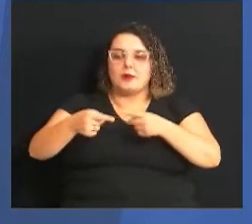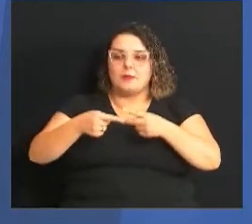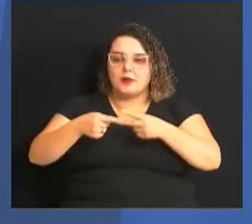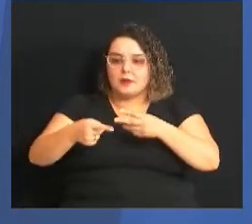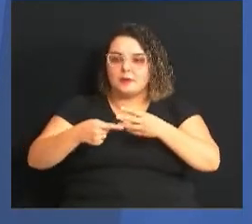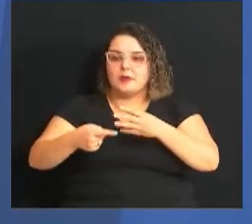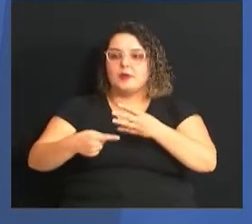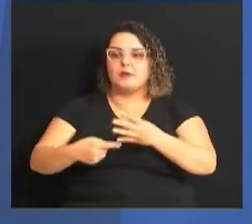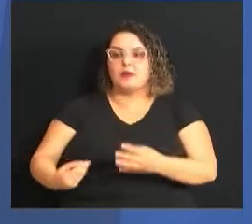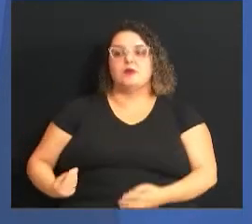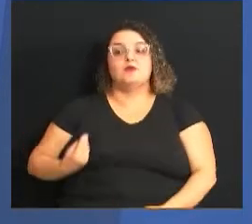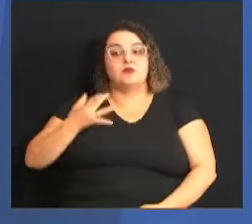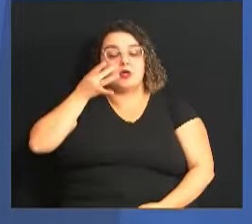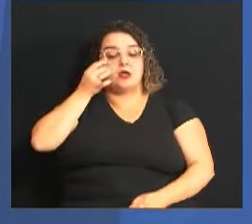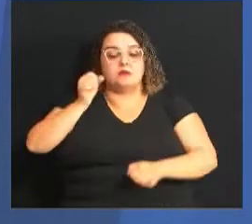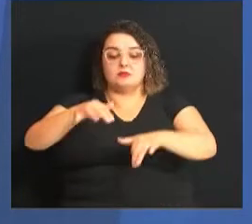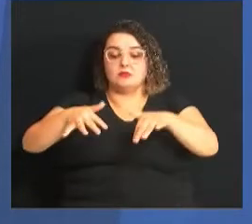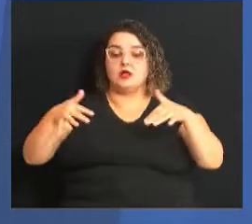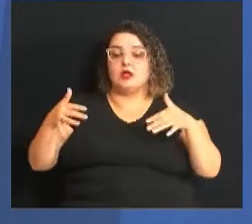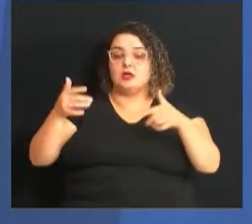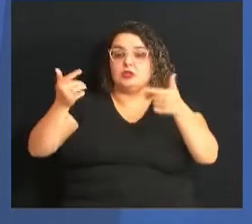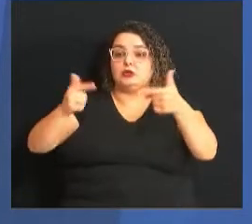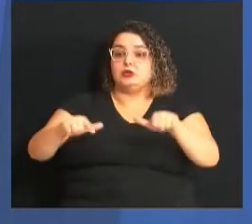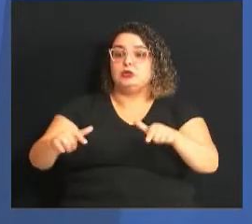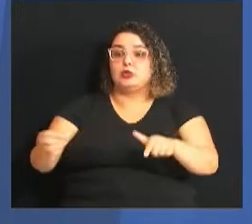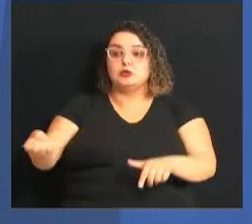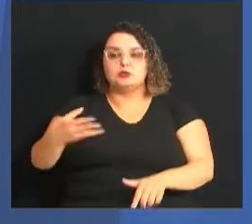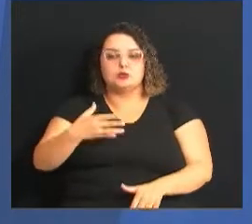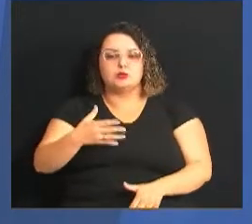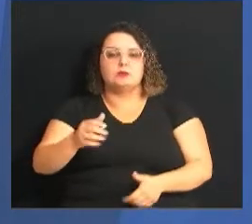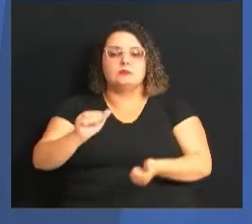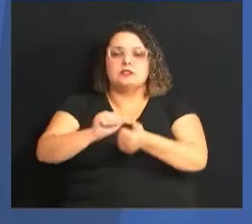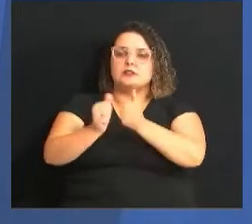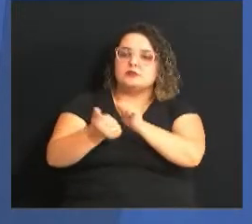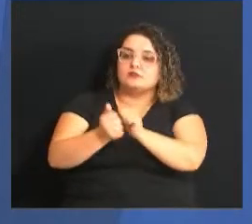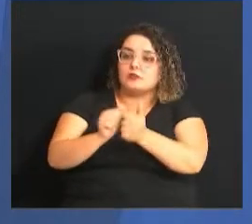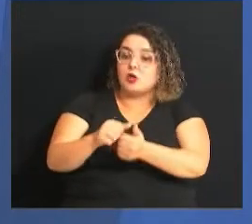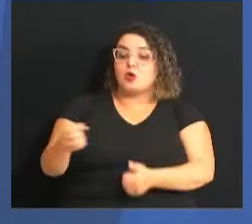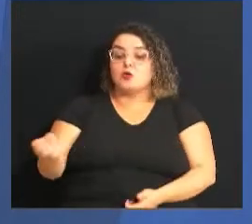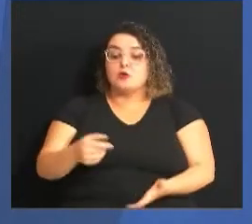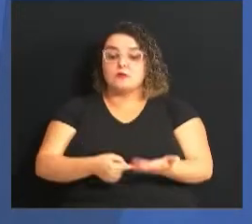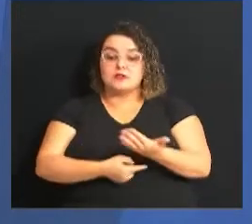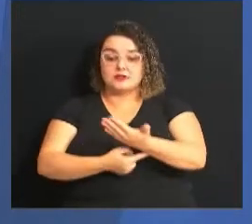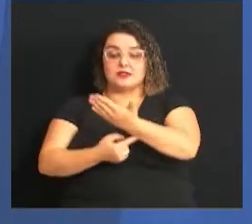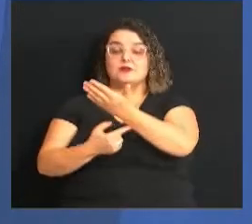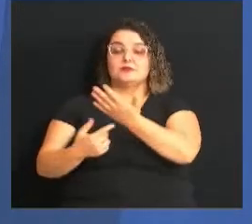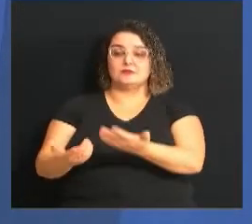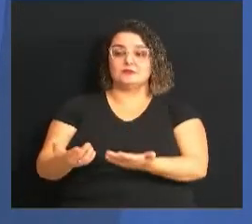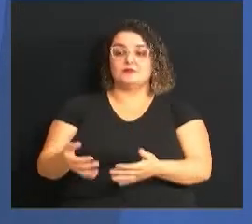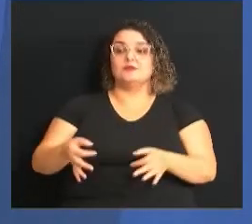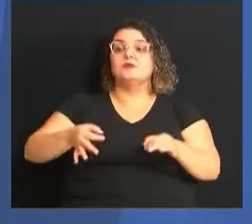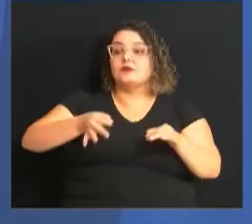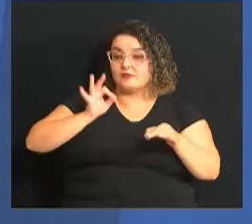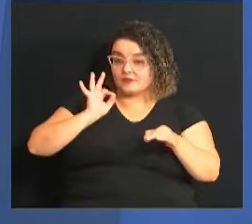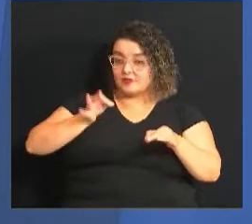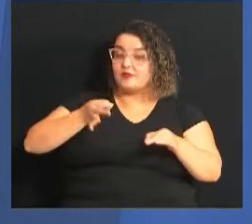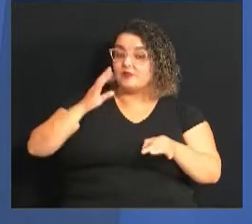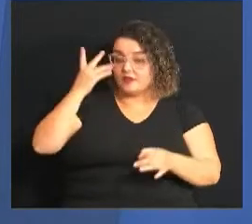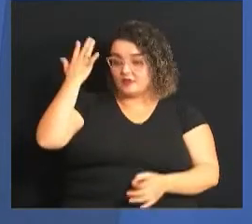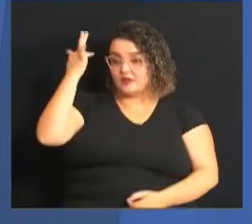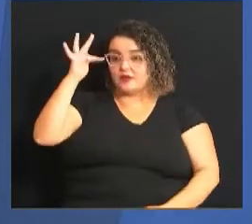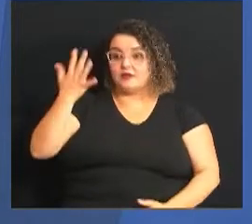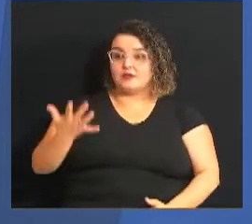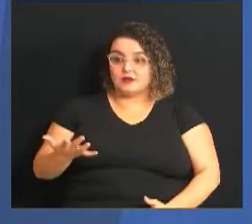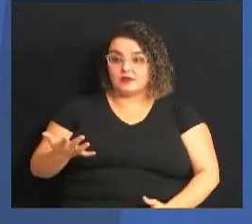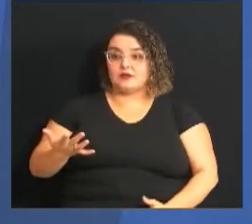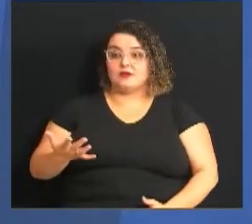do público em um espaço com novo cenário, novas tecnologias de captação, e o Café Filosófico é o broadcast